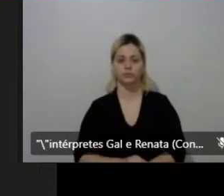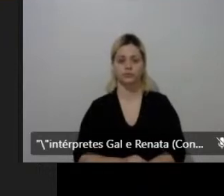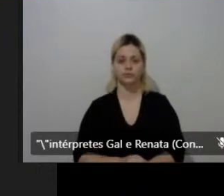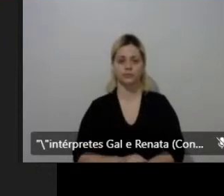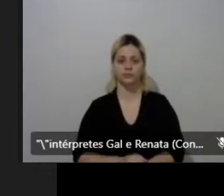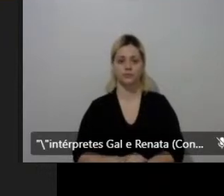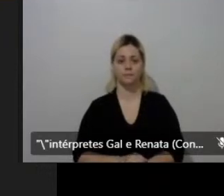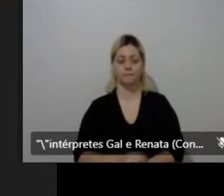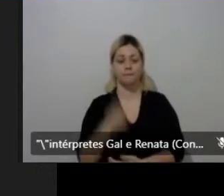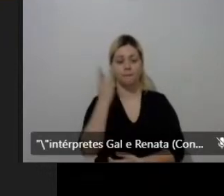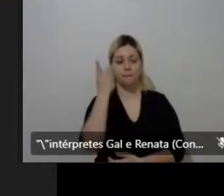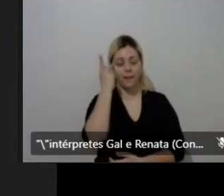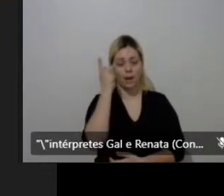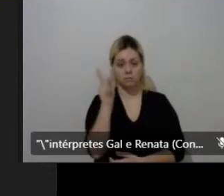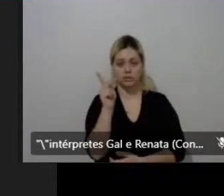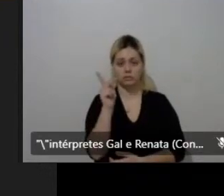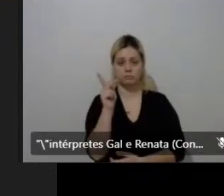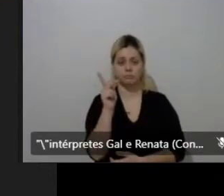para